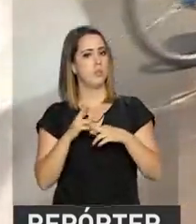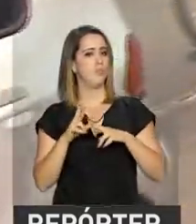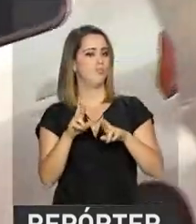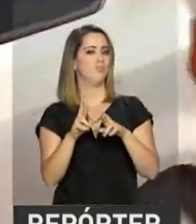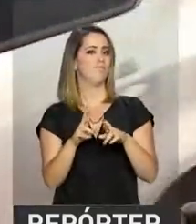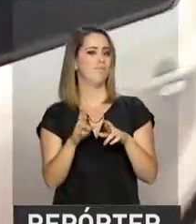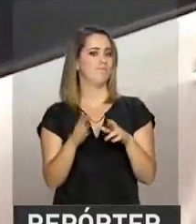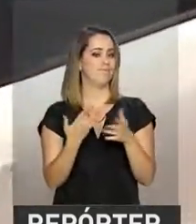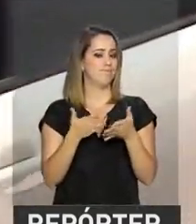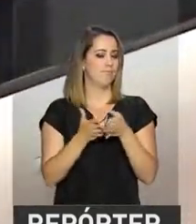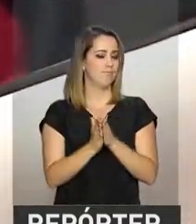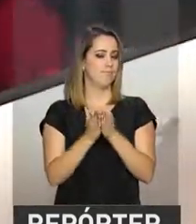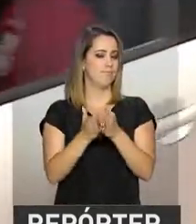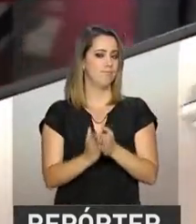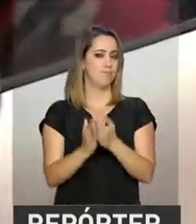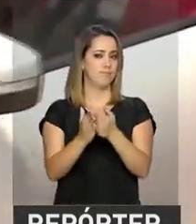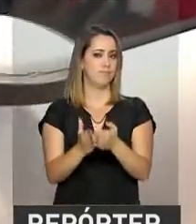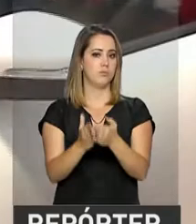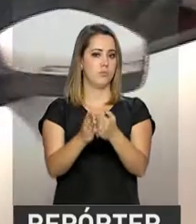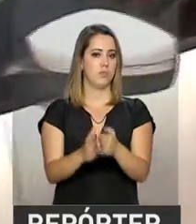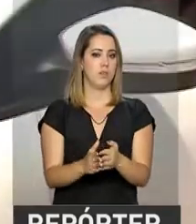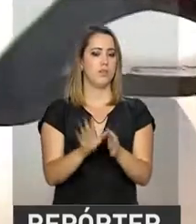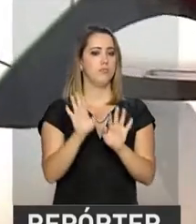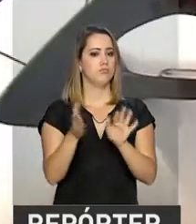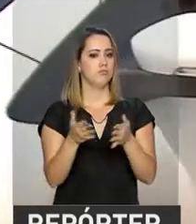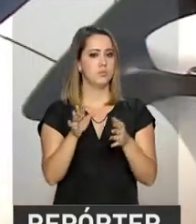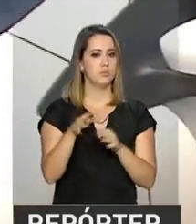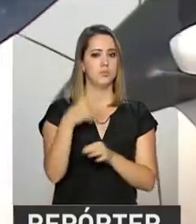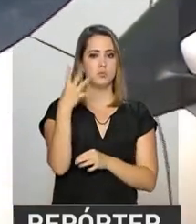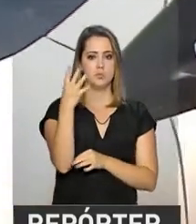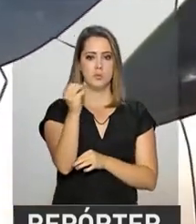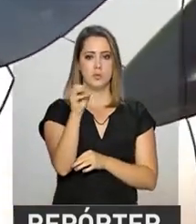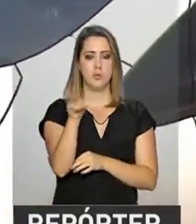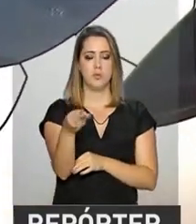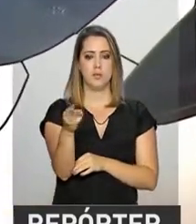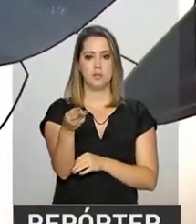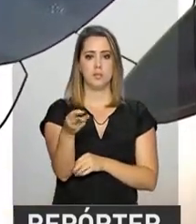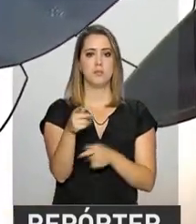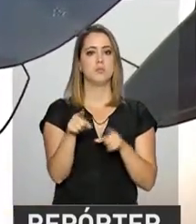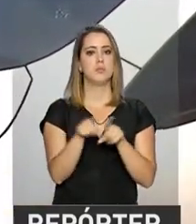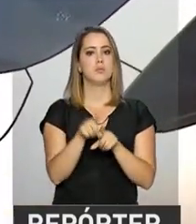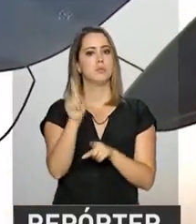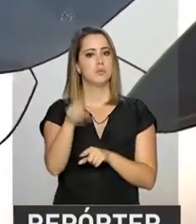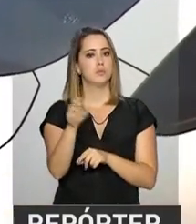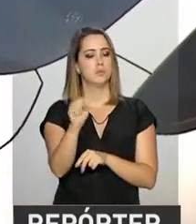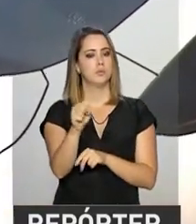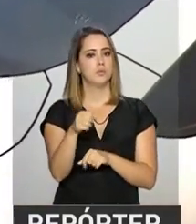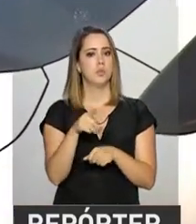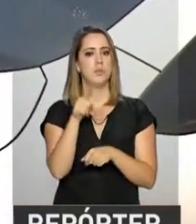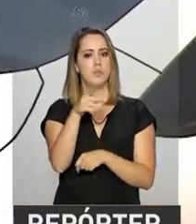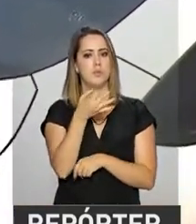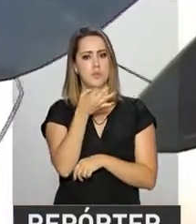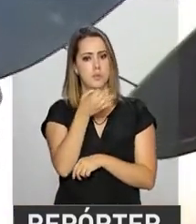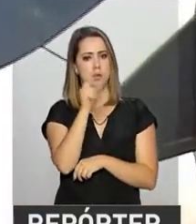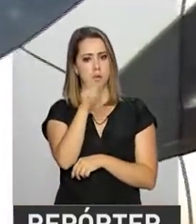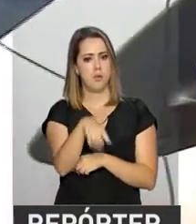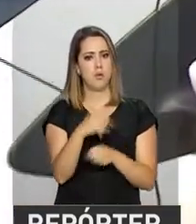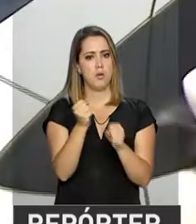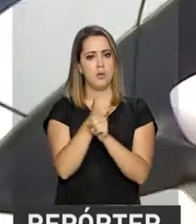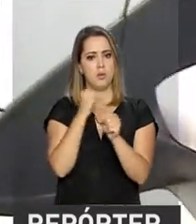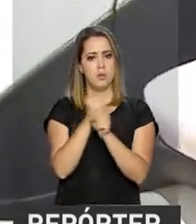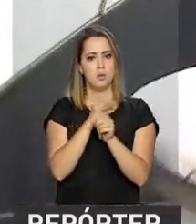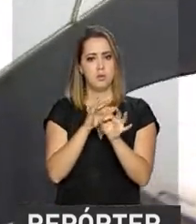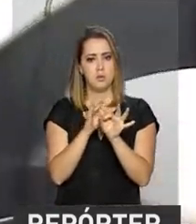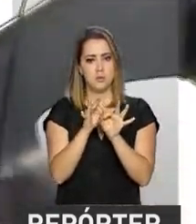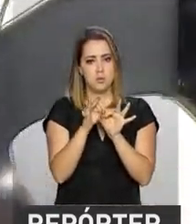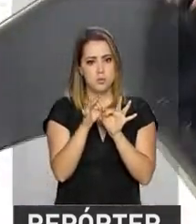e travessia rolando demorou cerca de 40 minutos é isso mesmo quando você acha que com a construção da